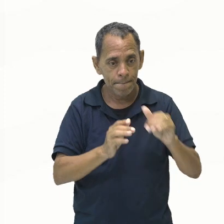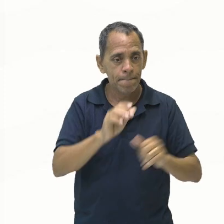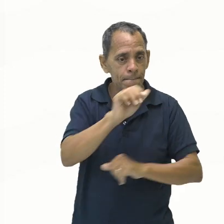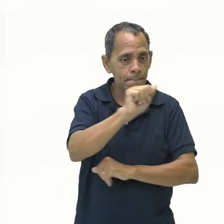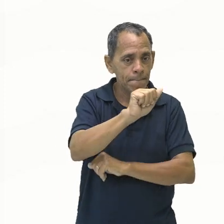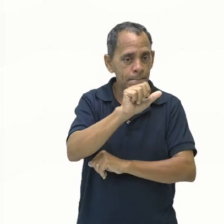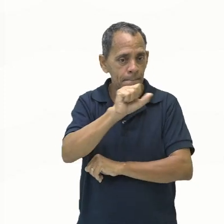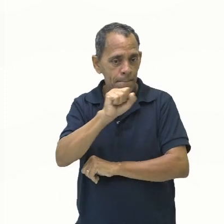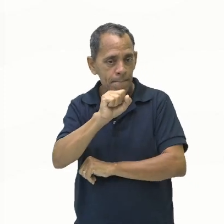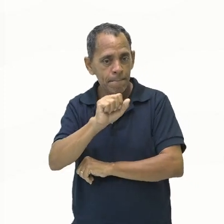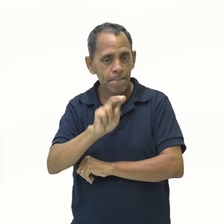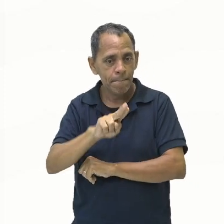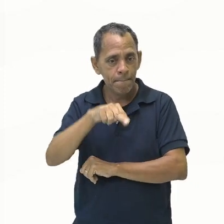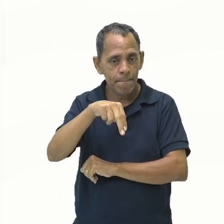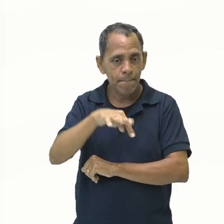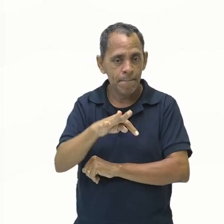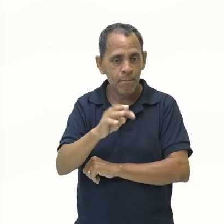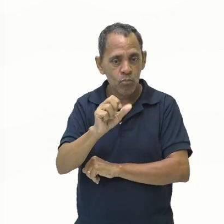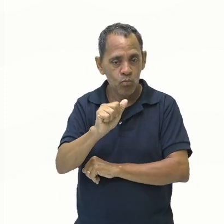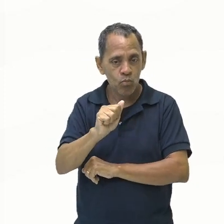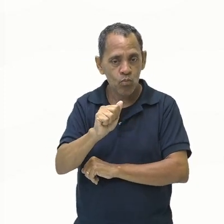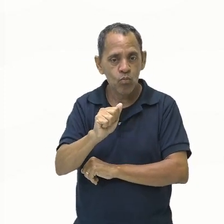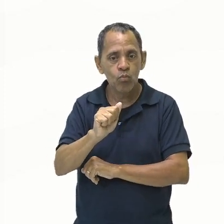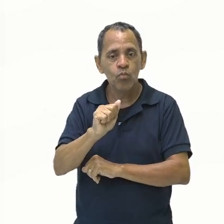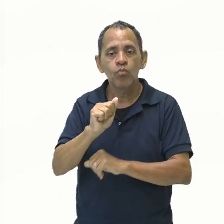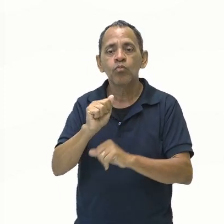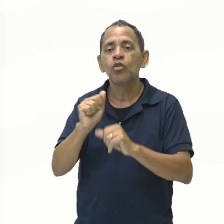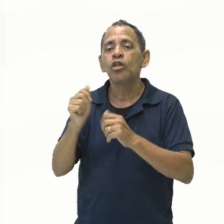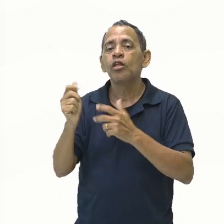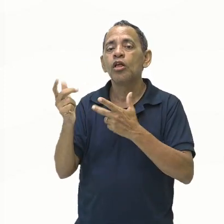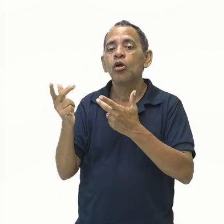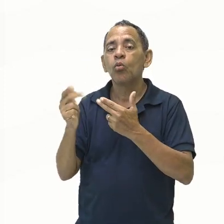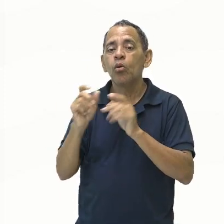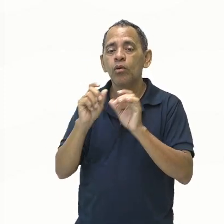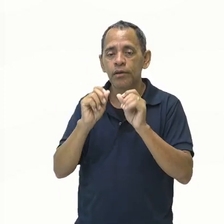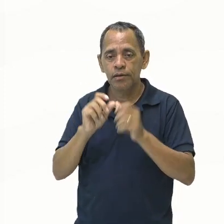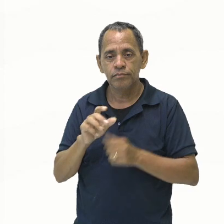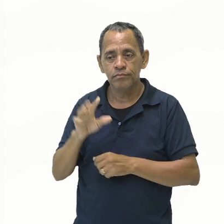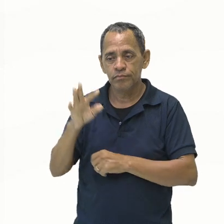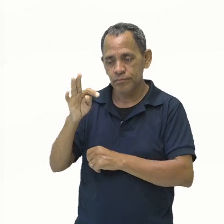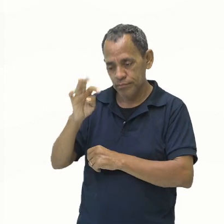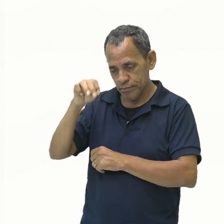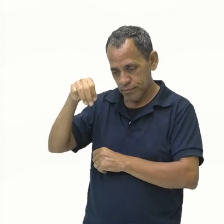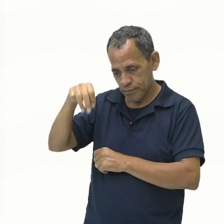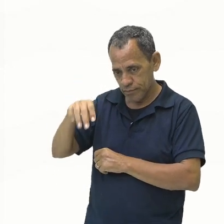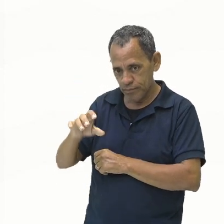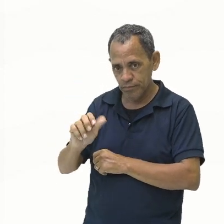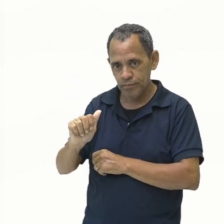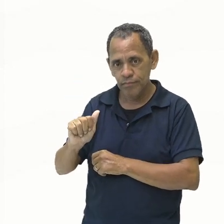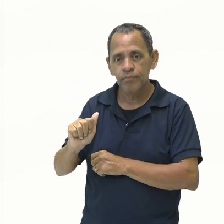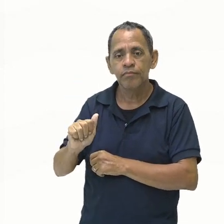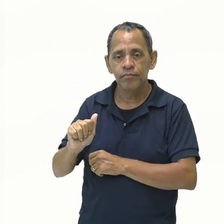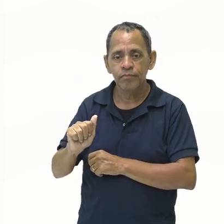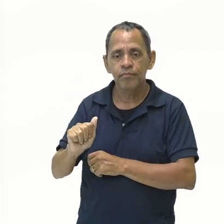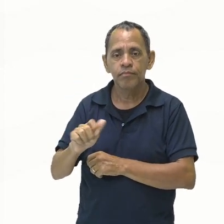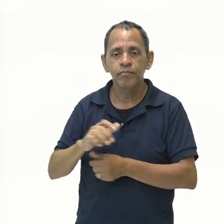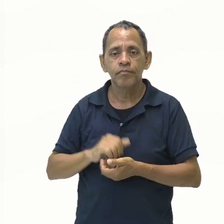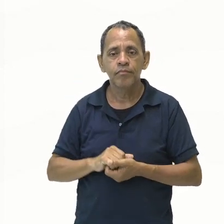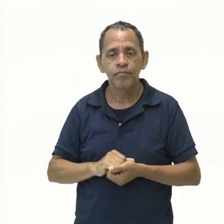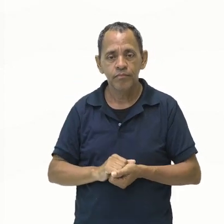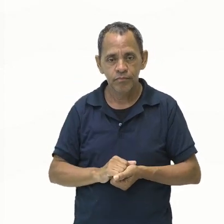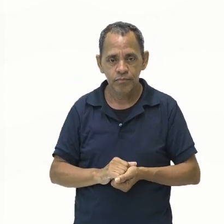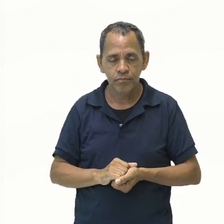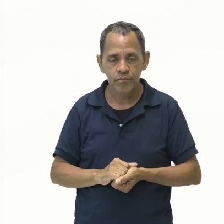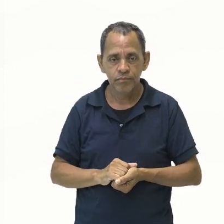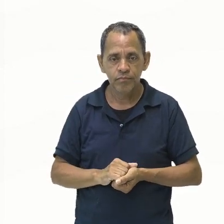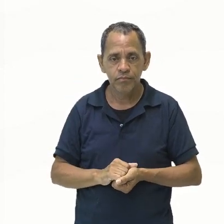é o meu tema. Certo? Então, o meu tema é o assunto e